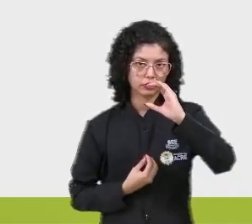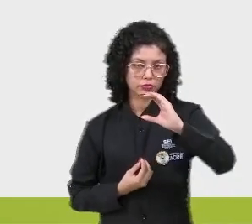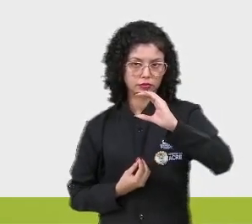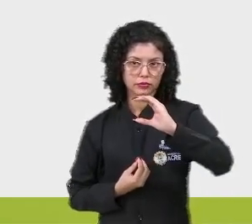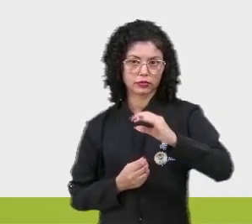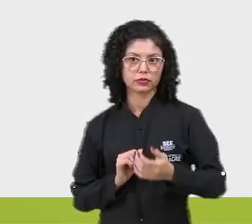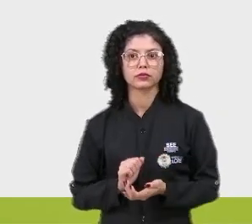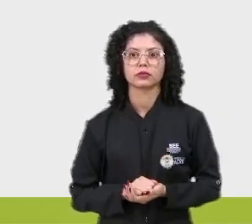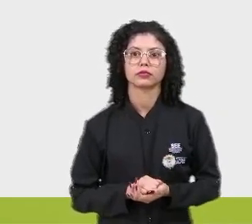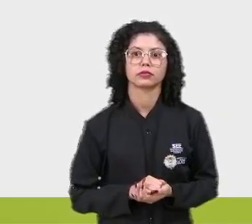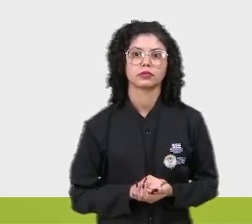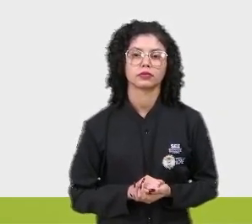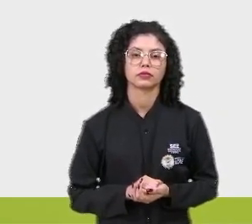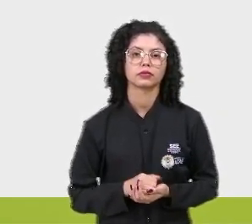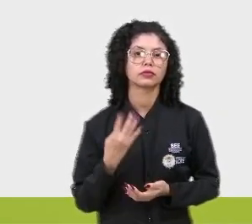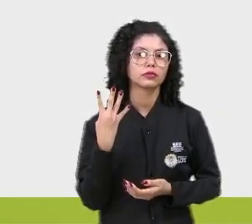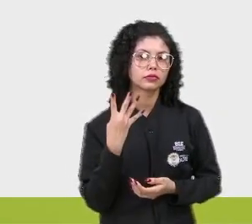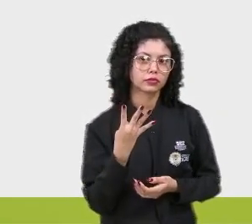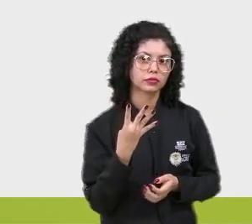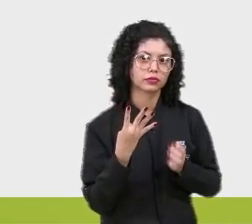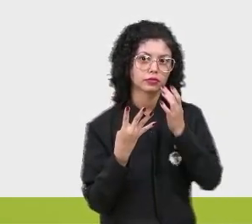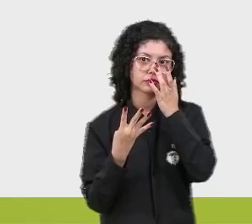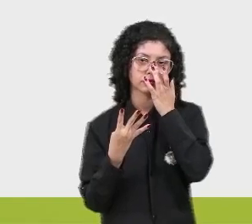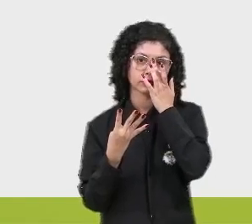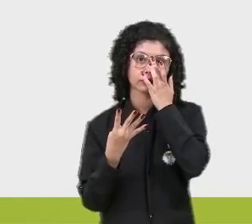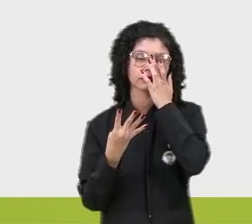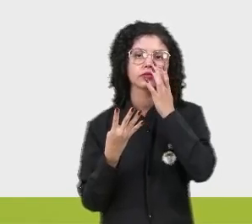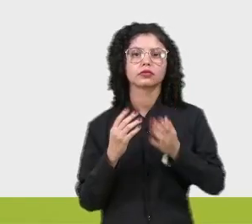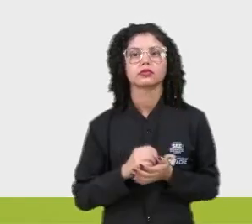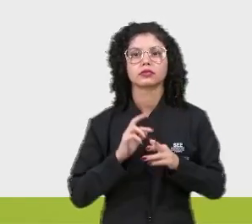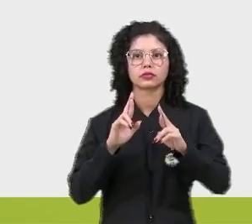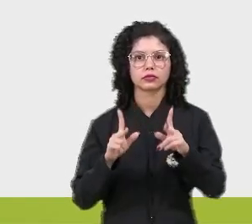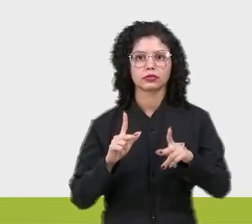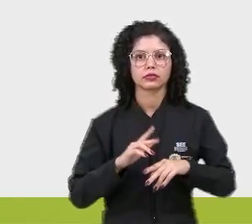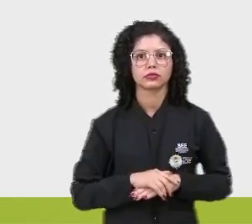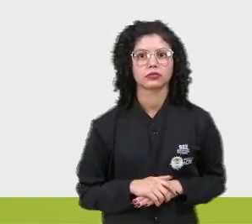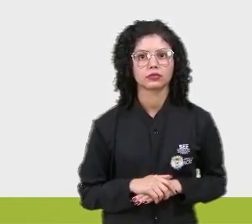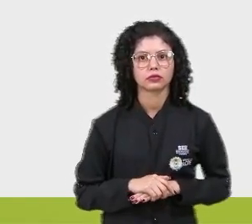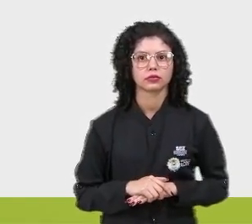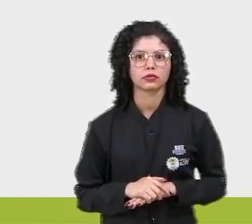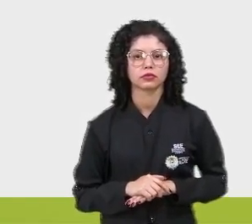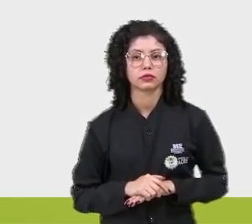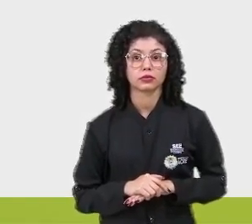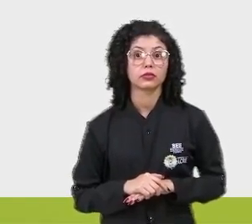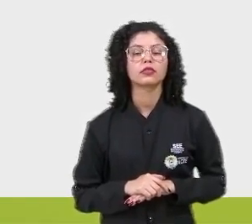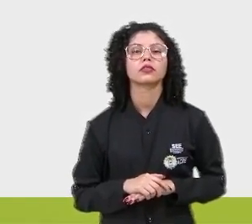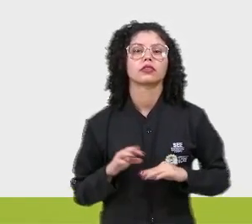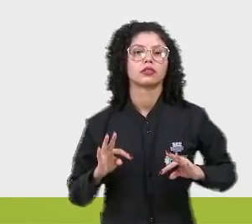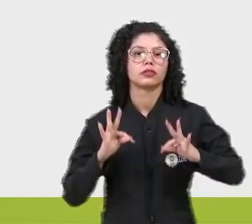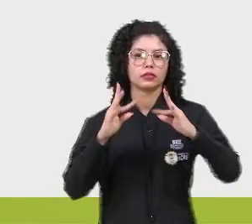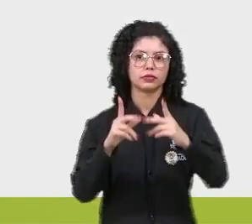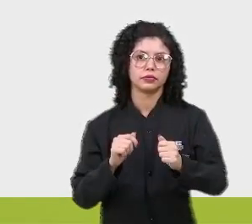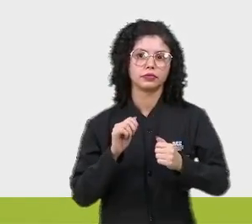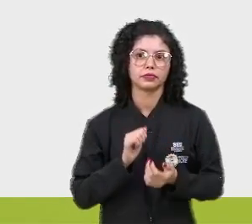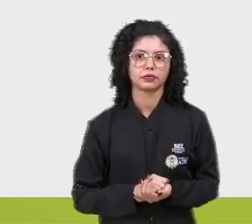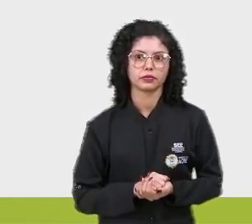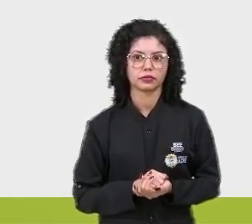carbono com 4 ligações diferentes, tá? Todas essas ligações